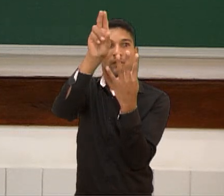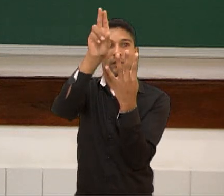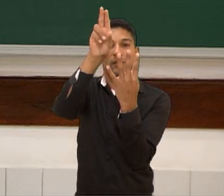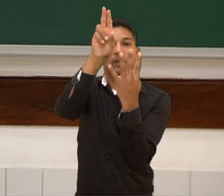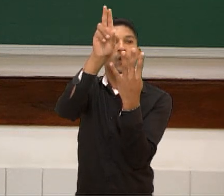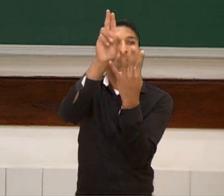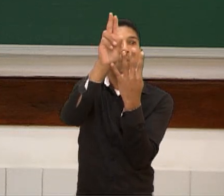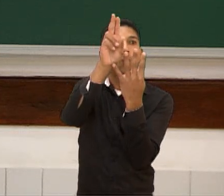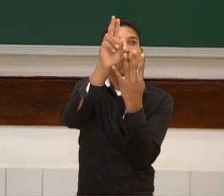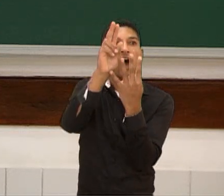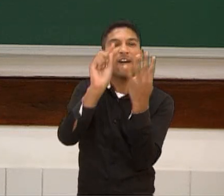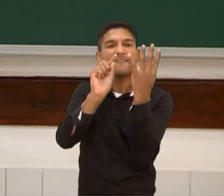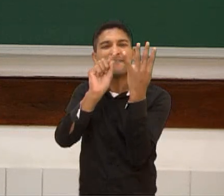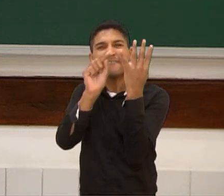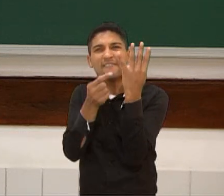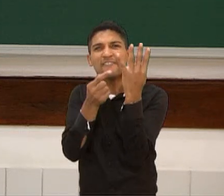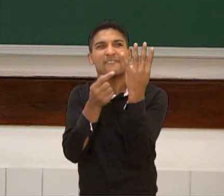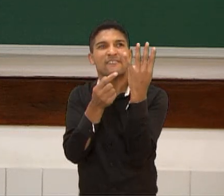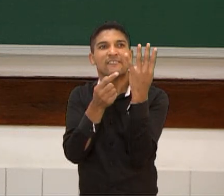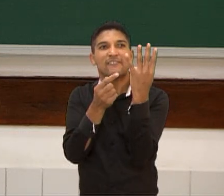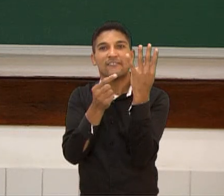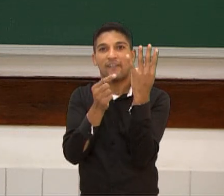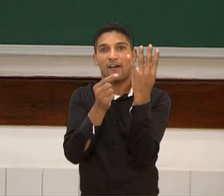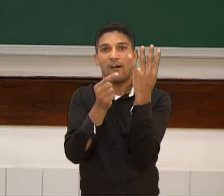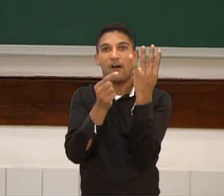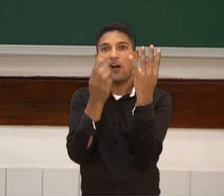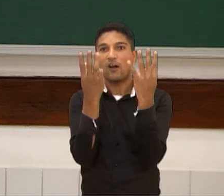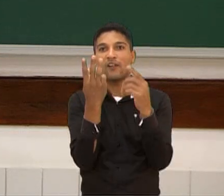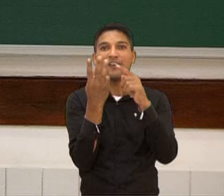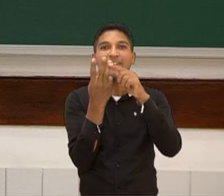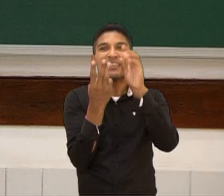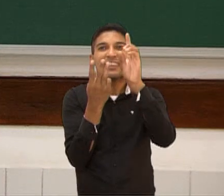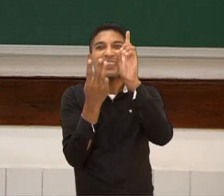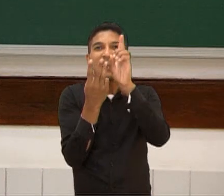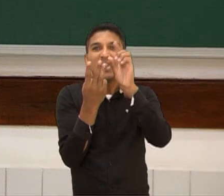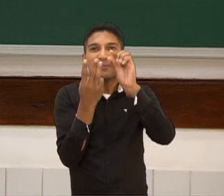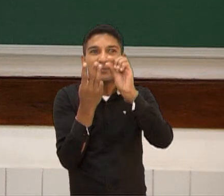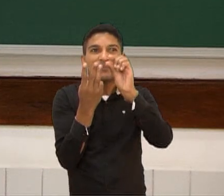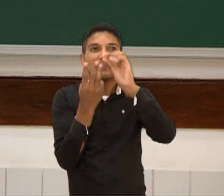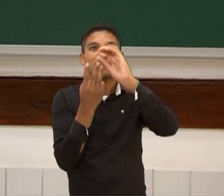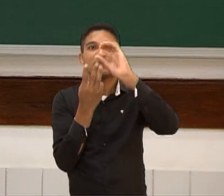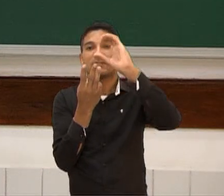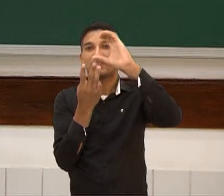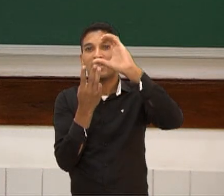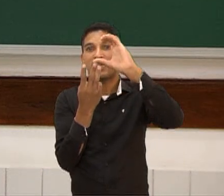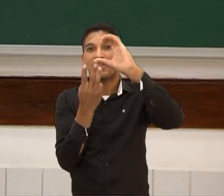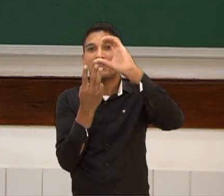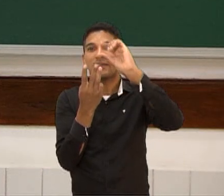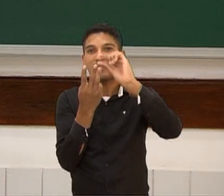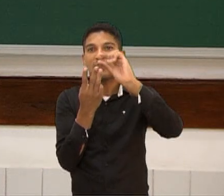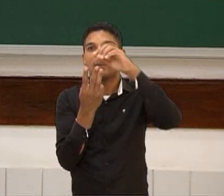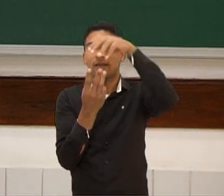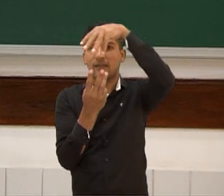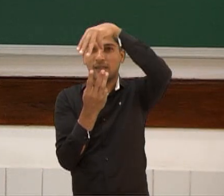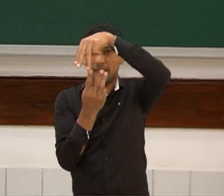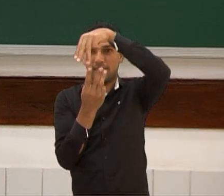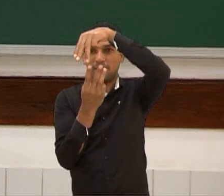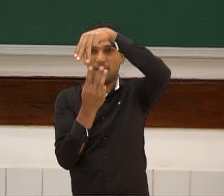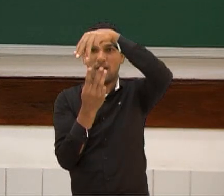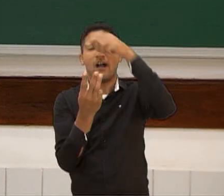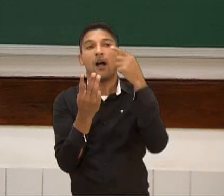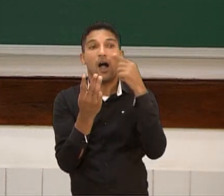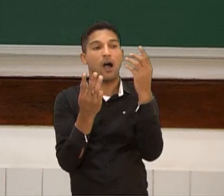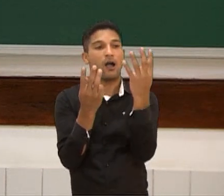diante. Como estamos falando agora dos números decimais, também vamos estudar o quê? Décimos, centésimos,